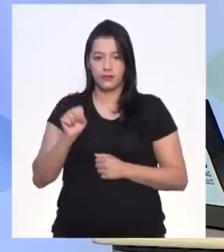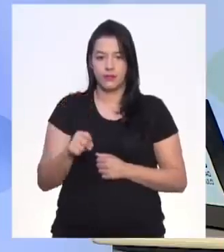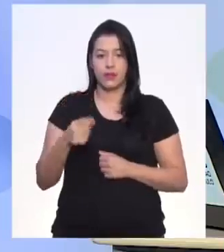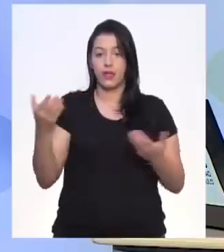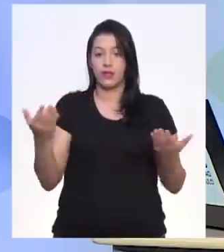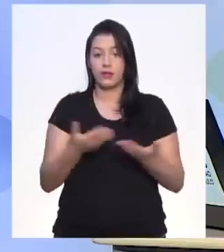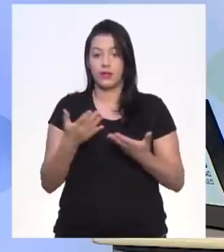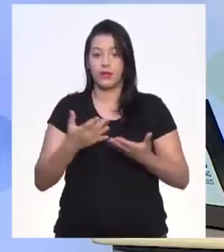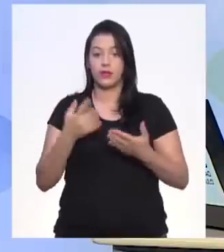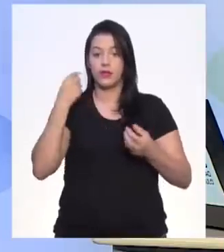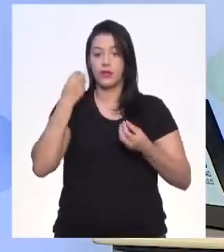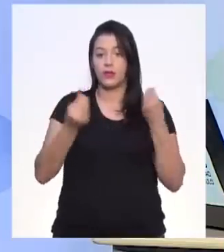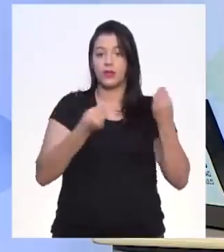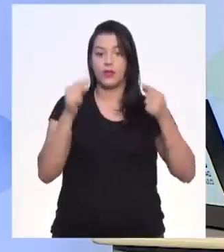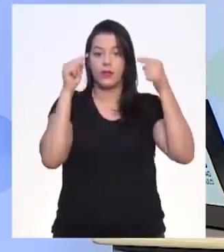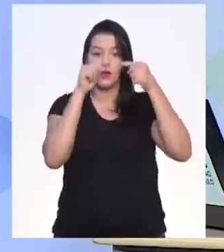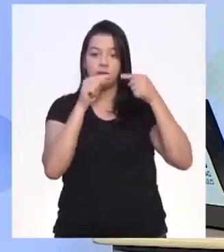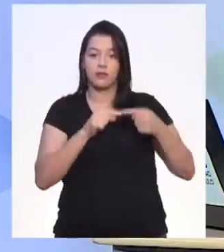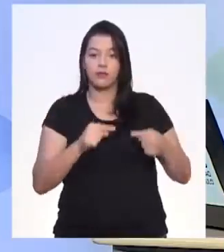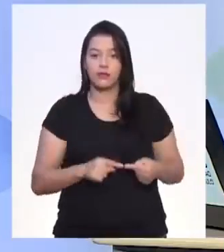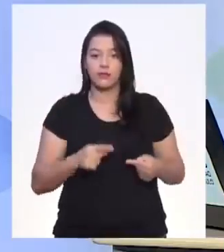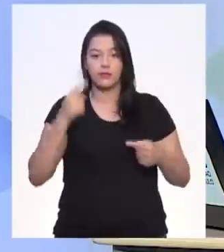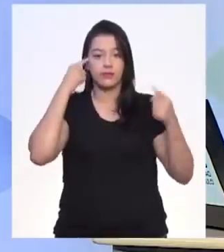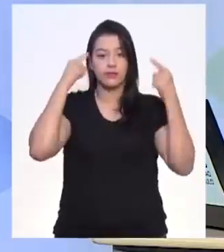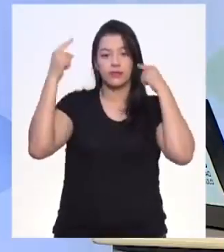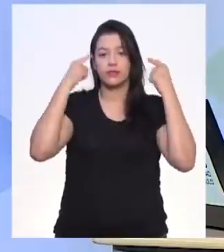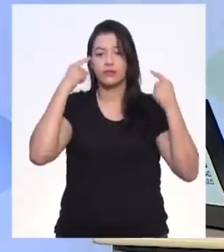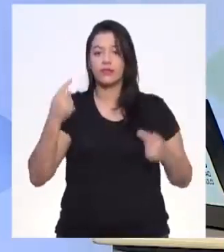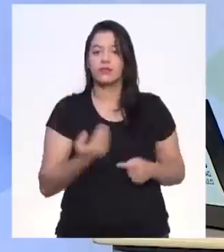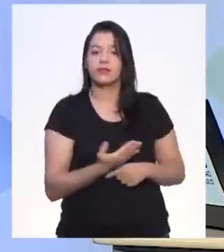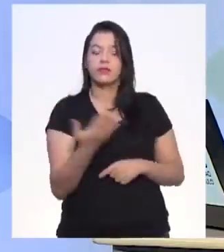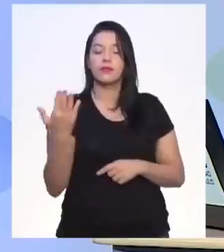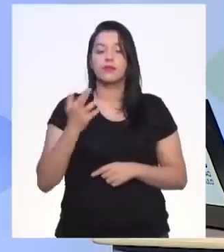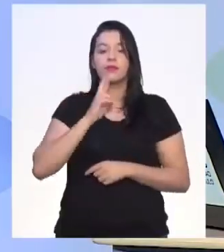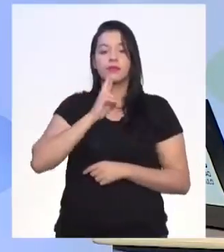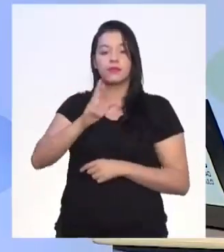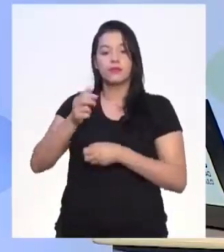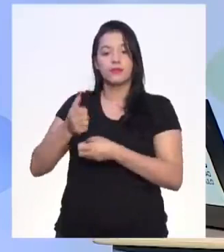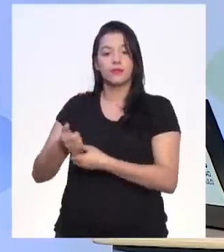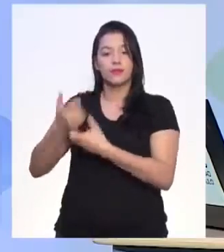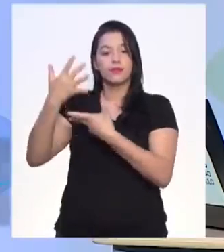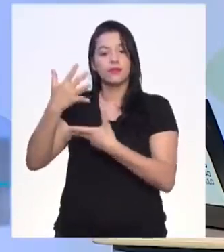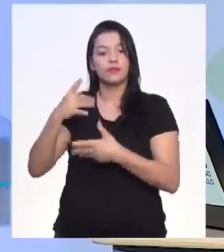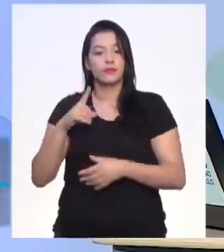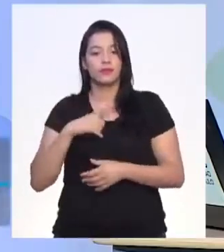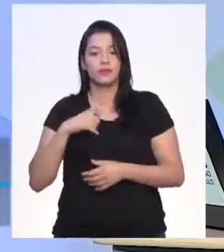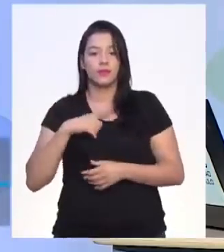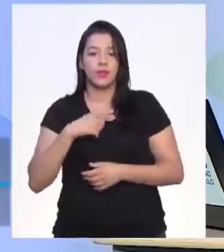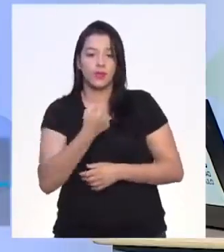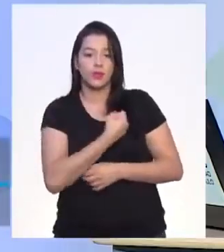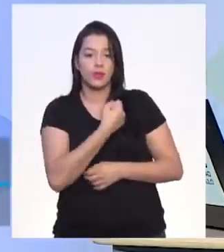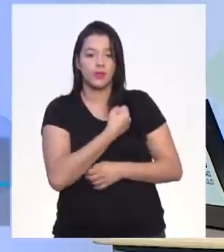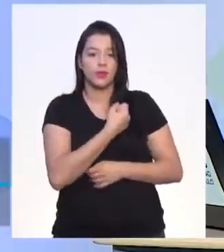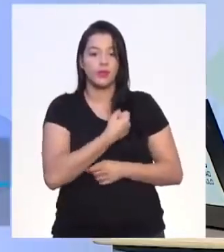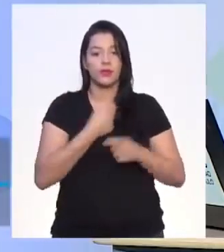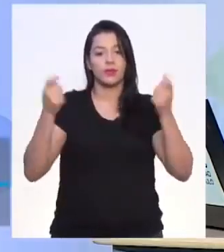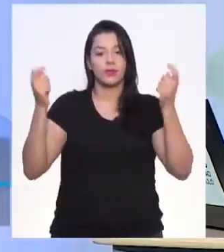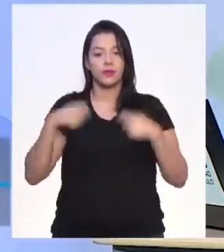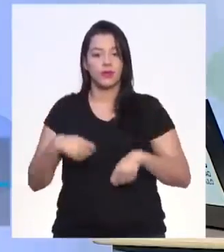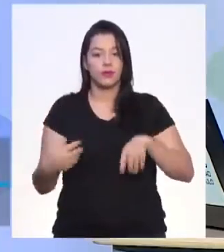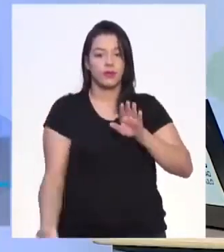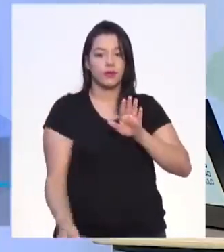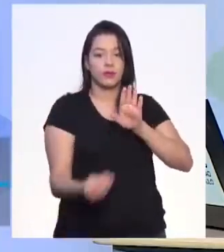né? Tenho mais uma pergunta para vocês responderem aí no chat. Tem algum número que eu poderia ter colocado aqui na nossa